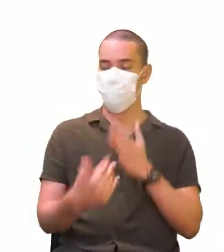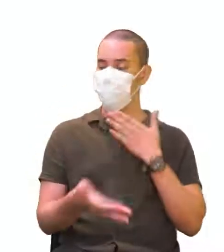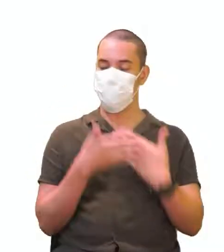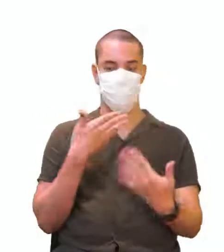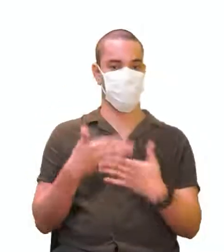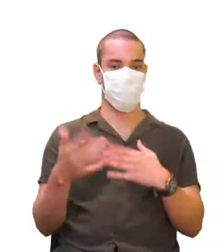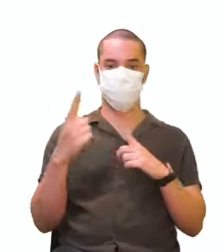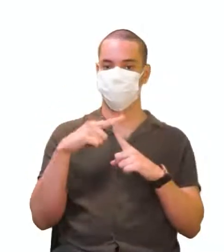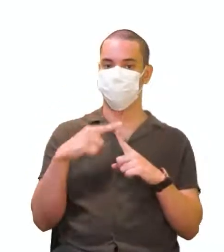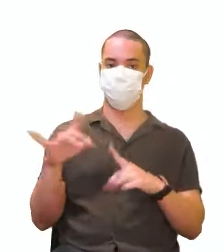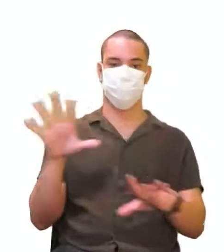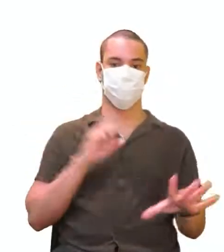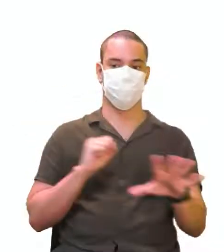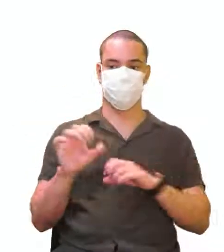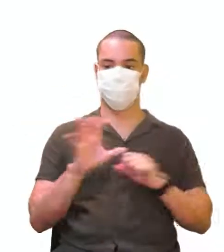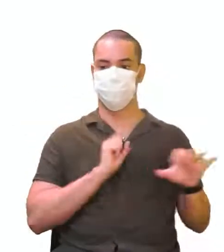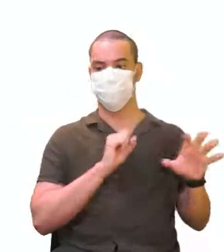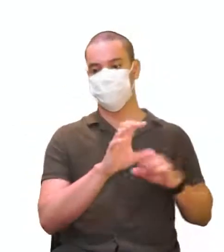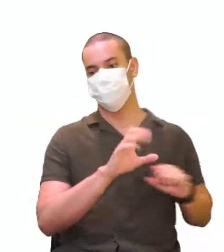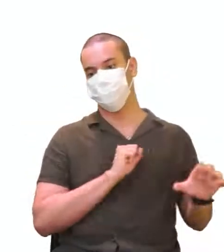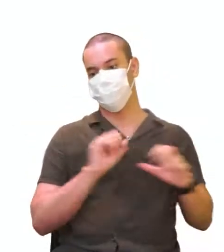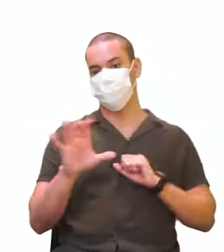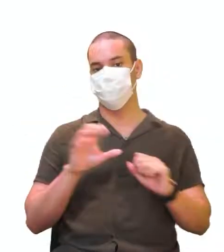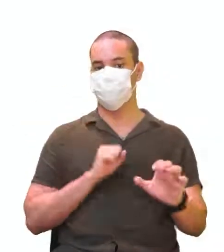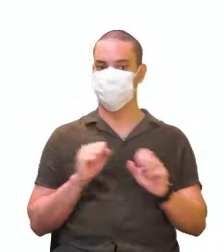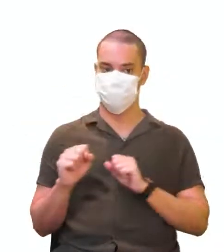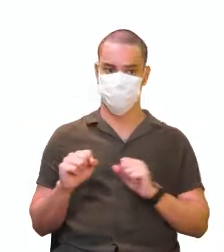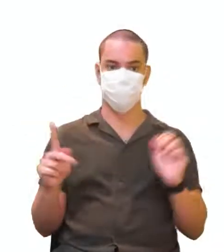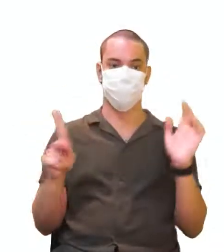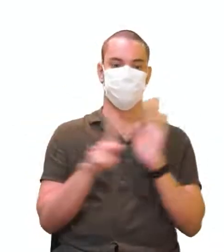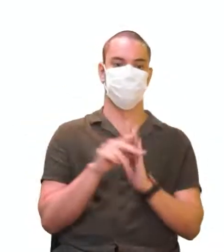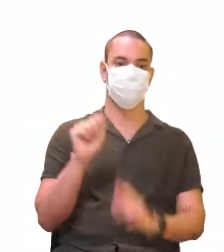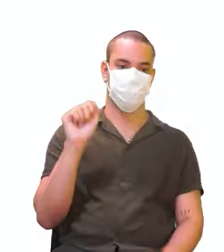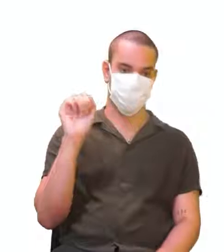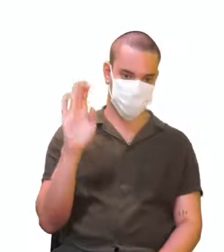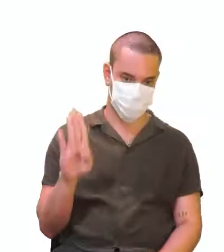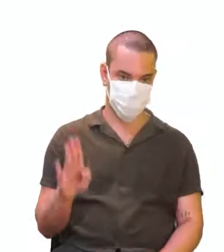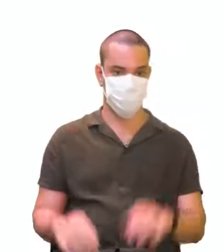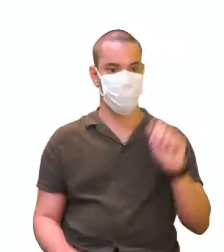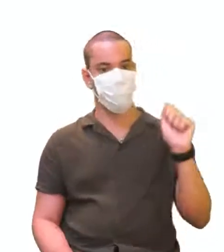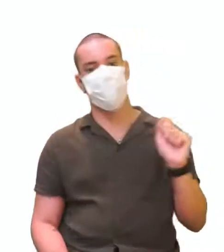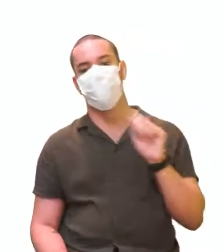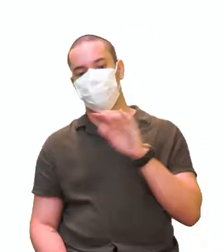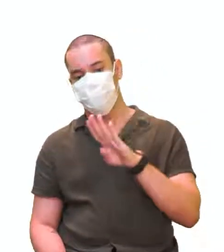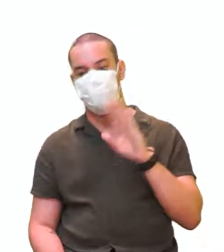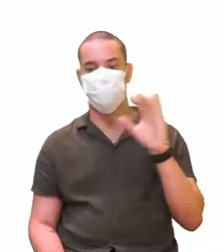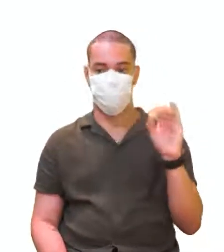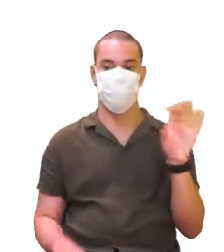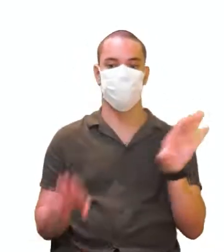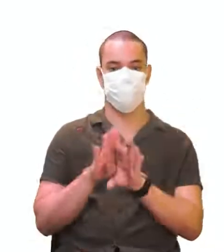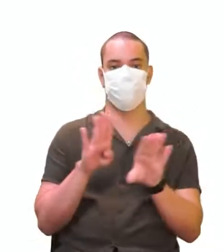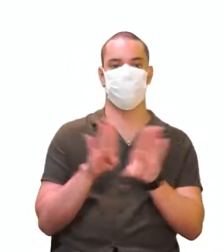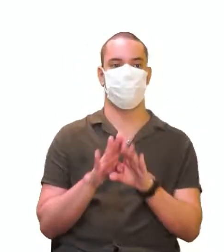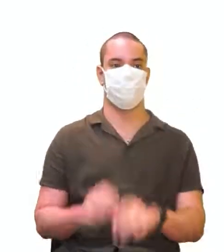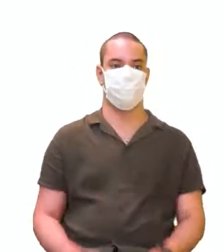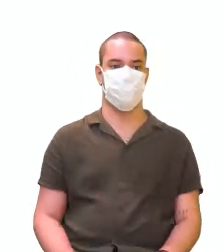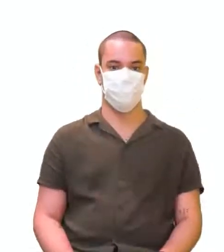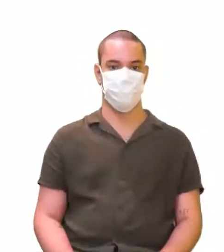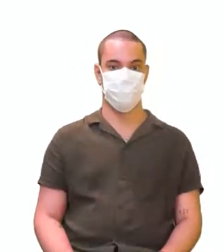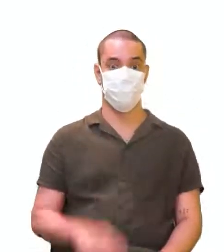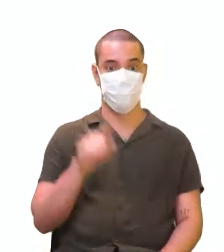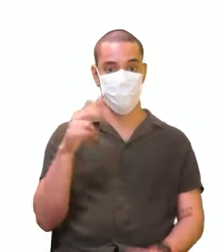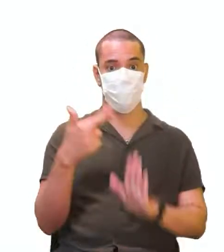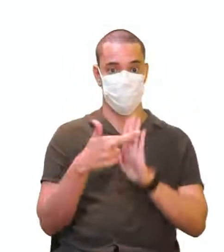universal. Porque ele vai estar recebendo dele mesmo, inclusive do A, do B e do O. Ok? Essa